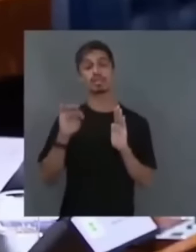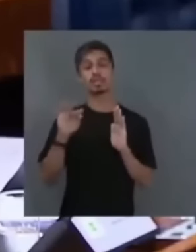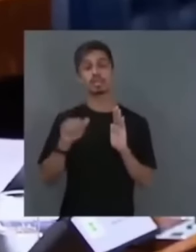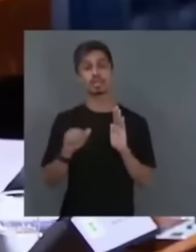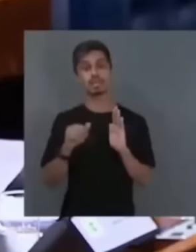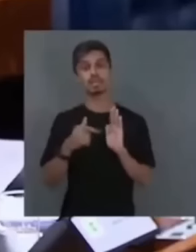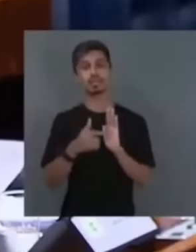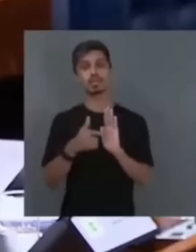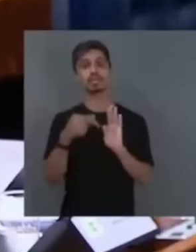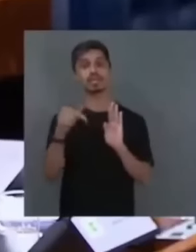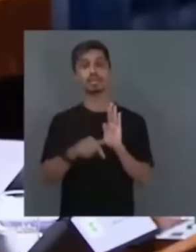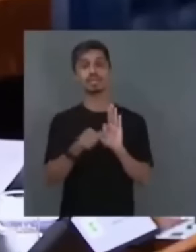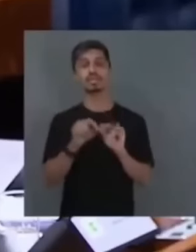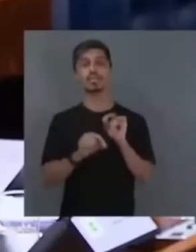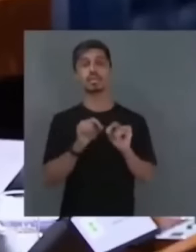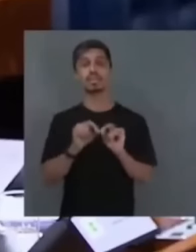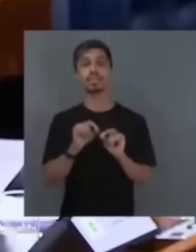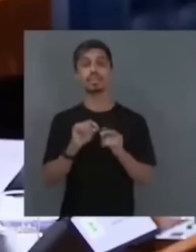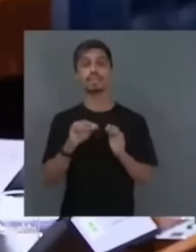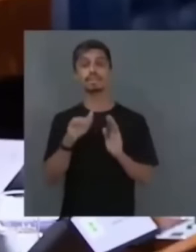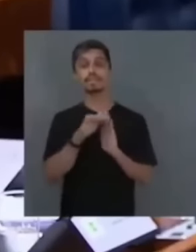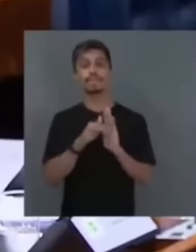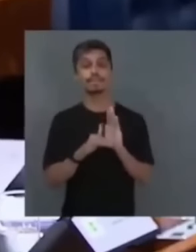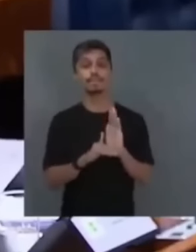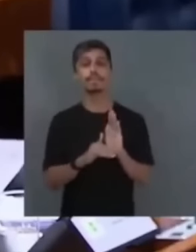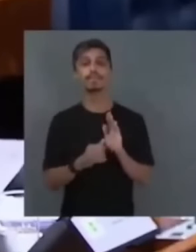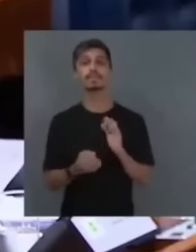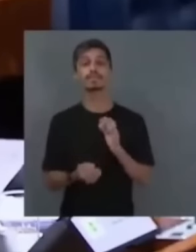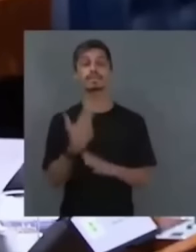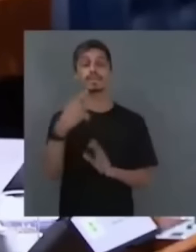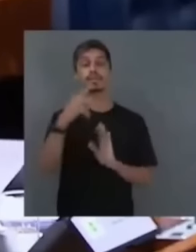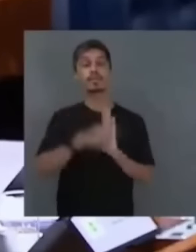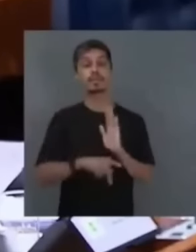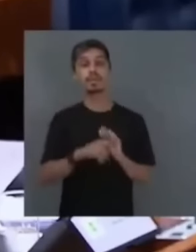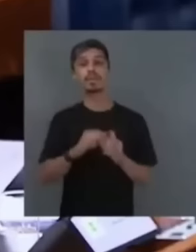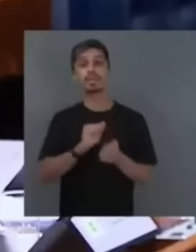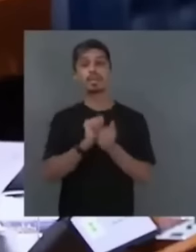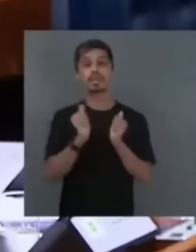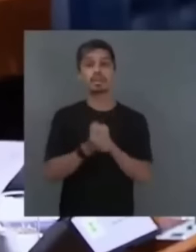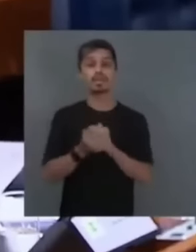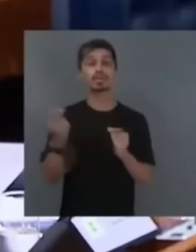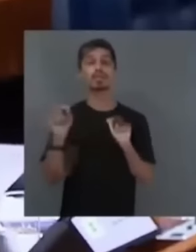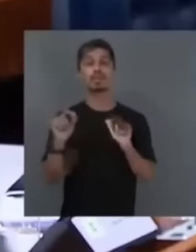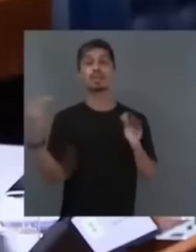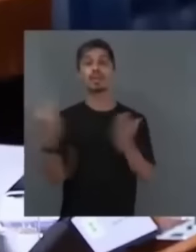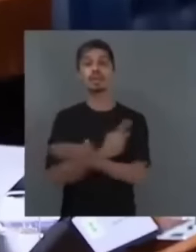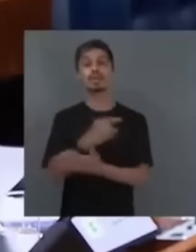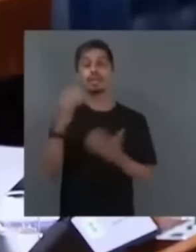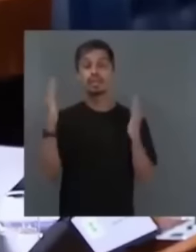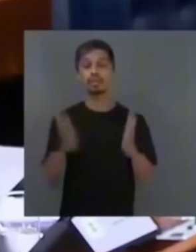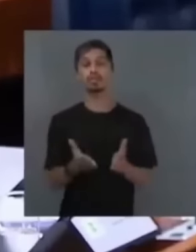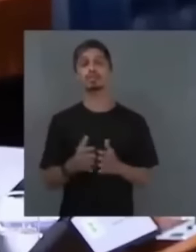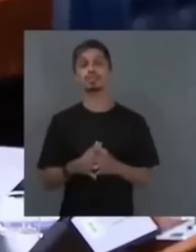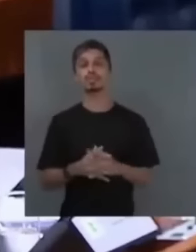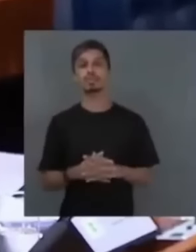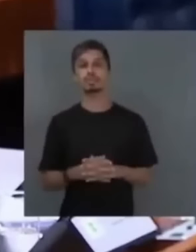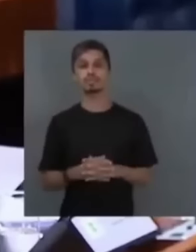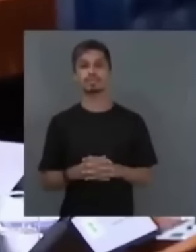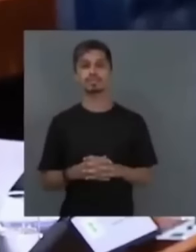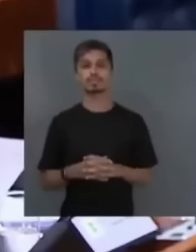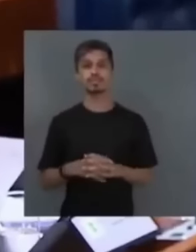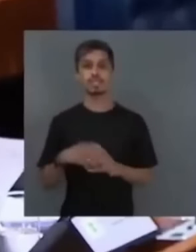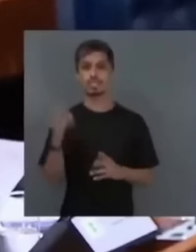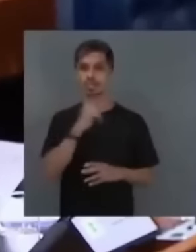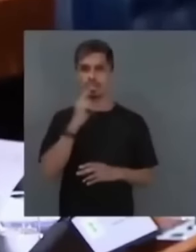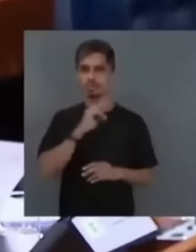é estabelecer diretriz para elaboração de planos para se adaptar ao que está acontecendo. Não é urgente